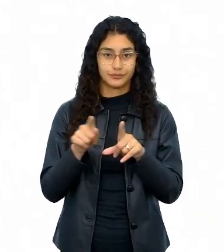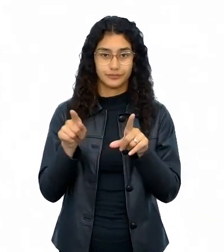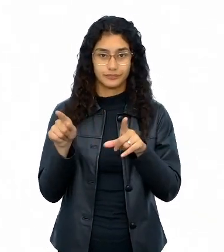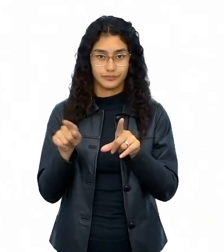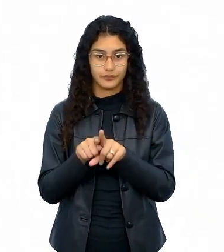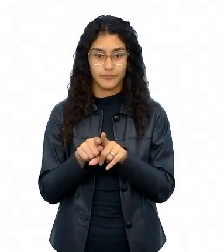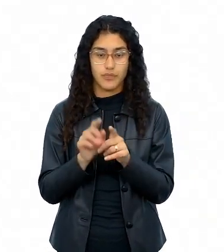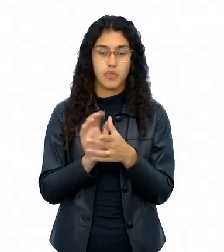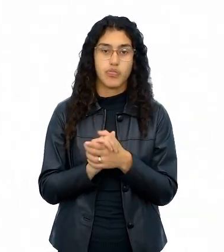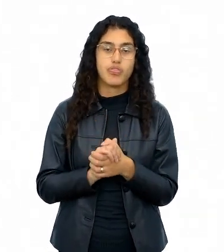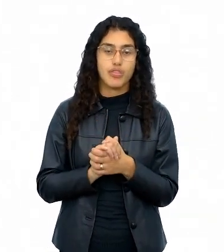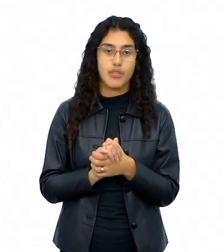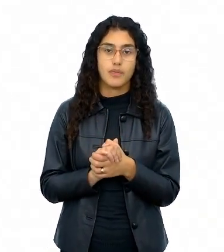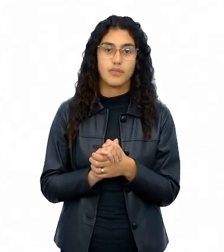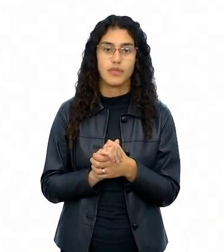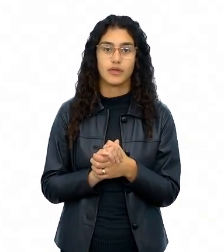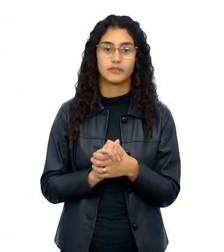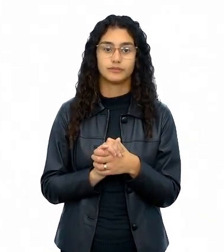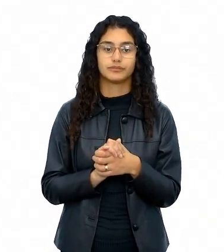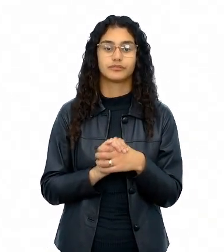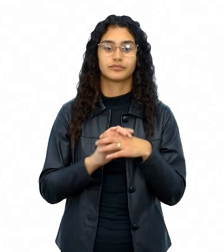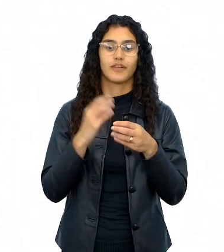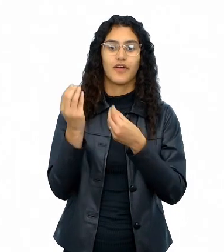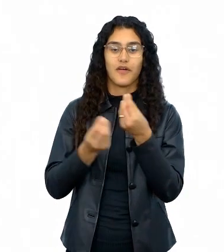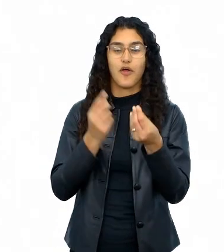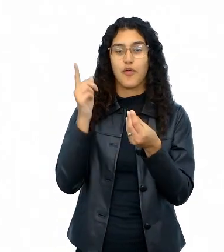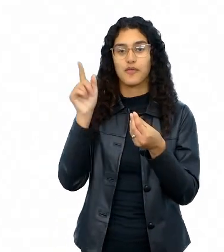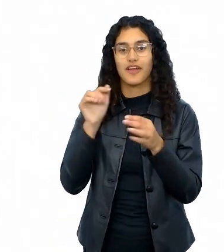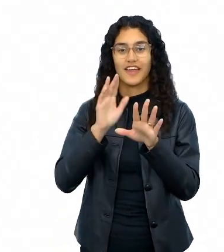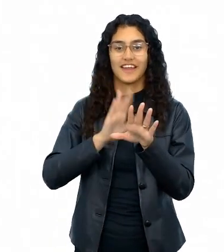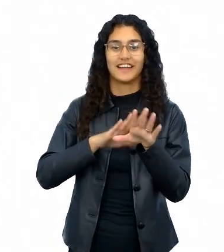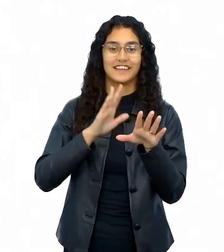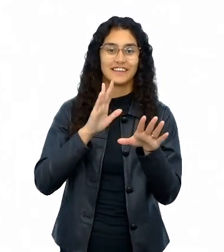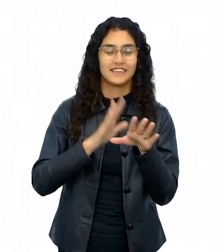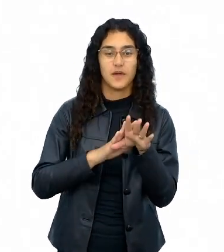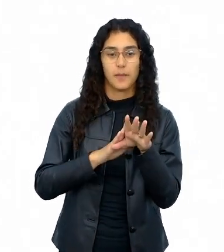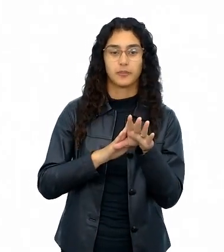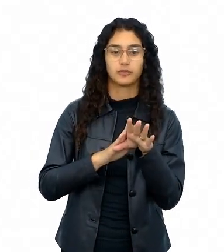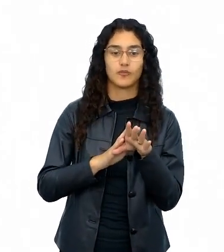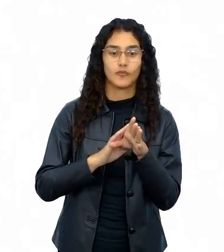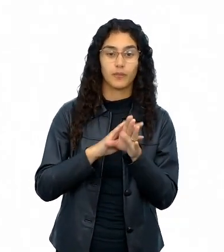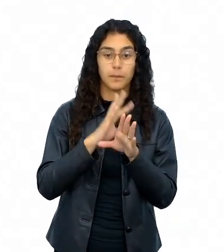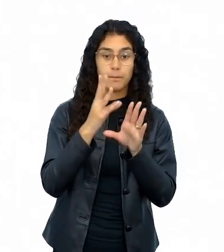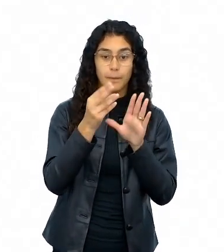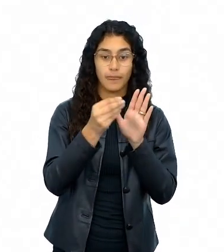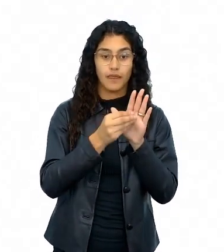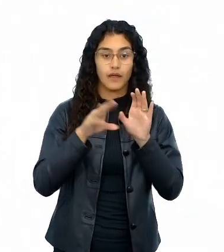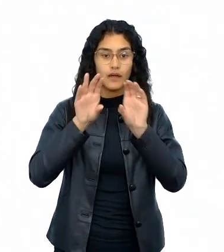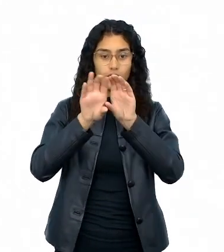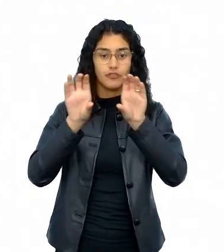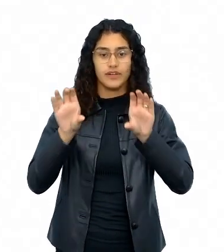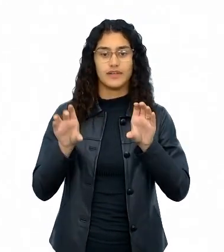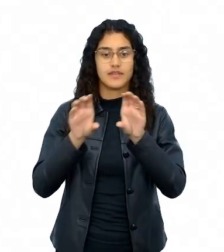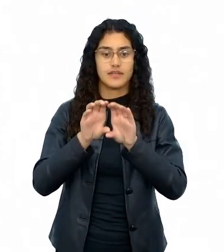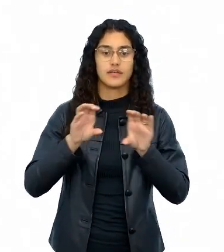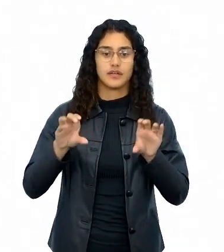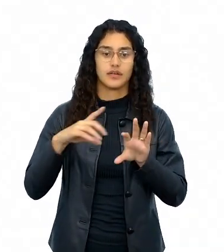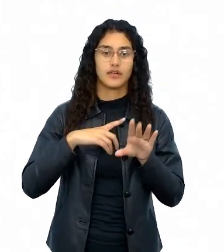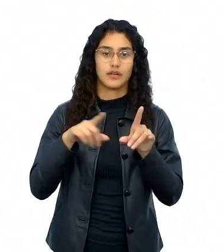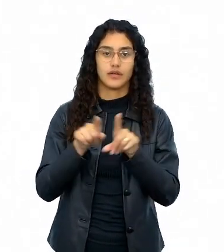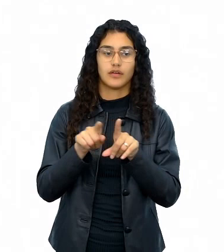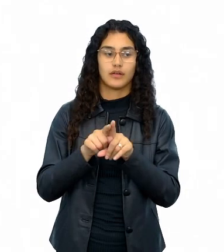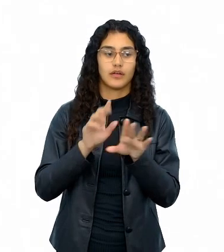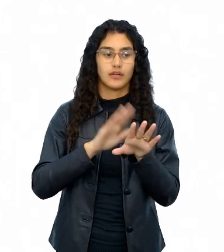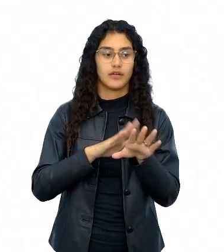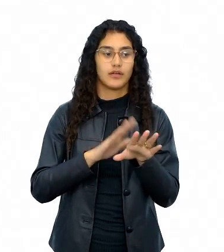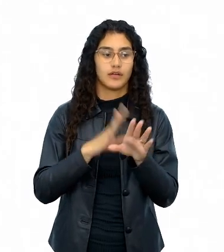verificar como é que esse fluxograma a gente consegue colocar nas nossas